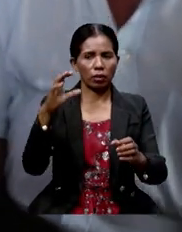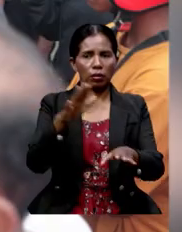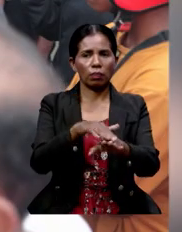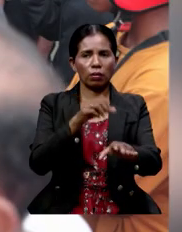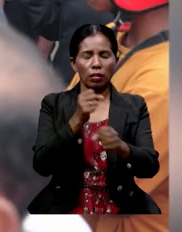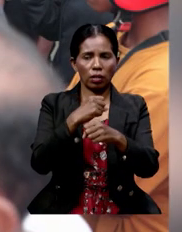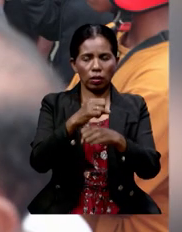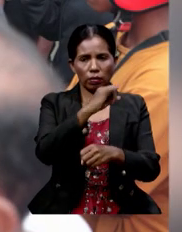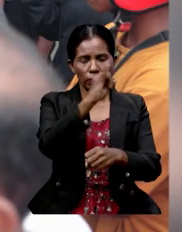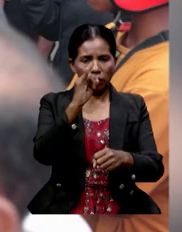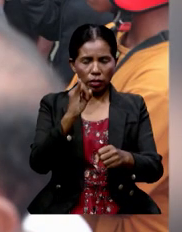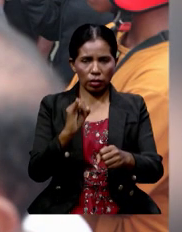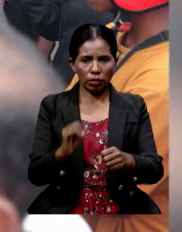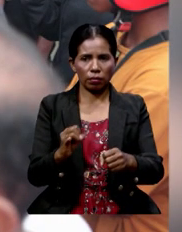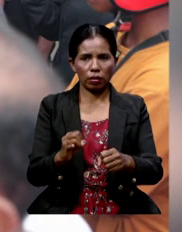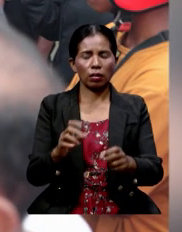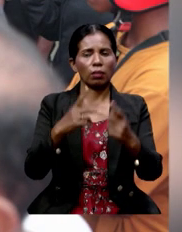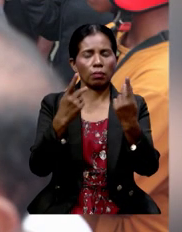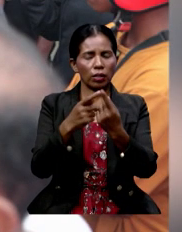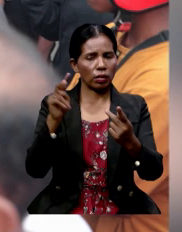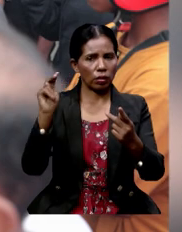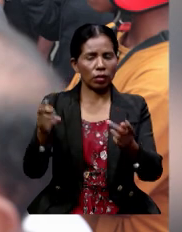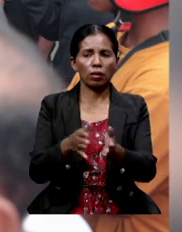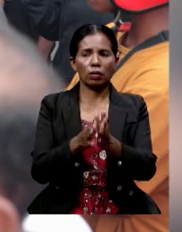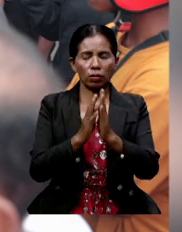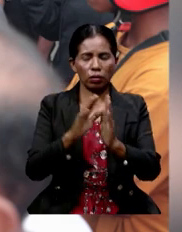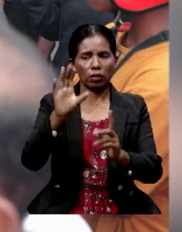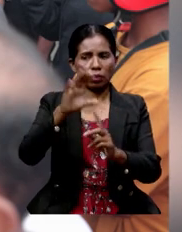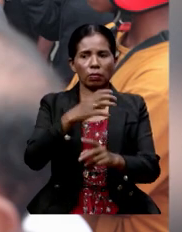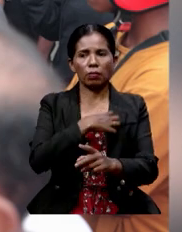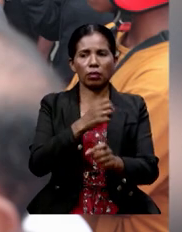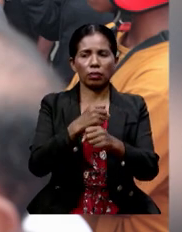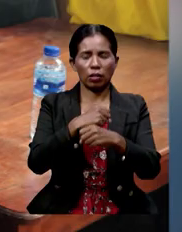halo investigação, ba na companhia, né? Nehusu ba comando pentel a